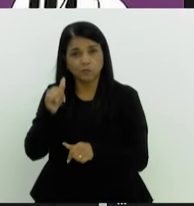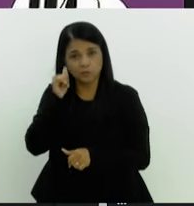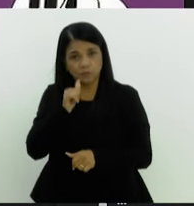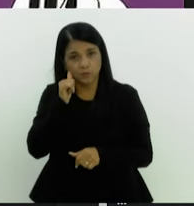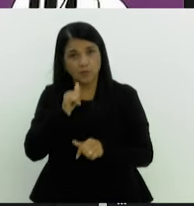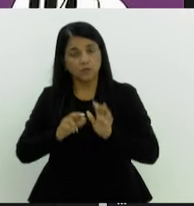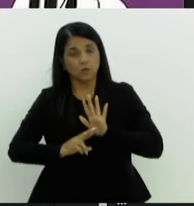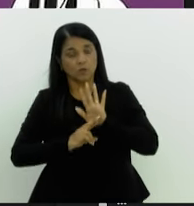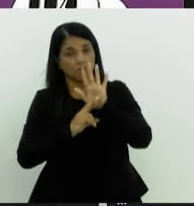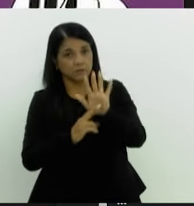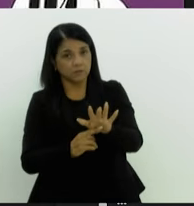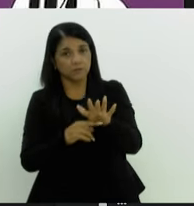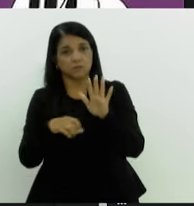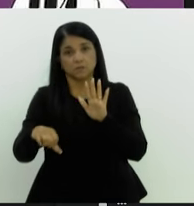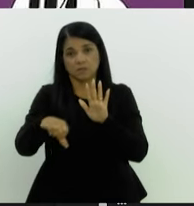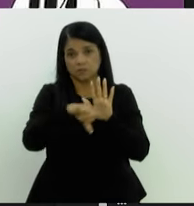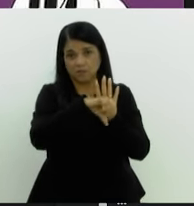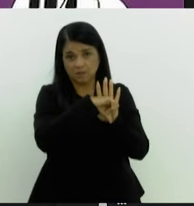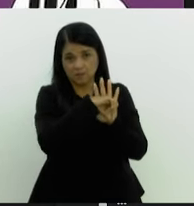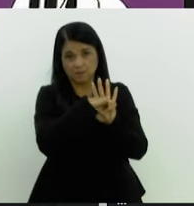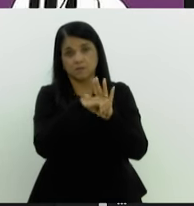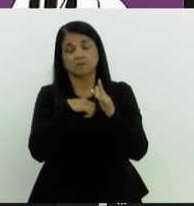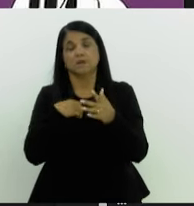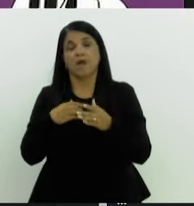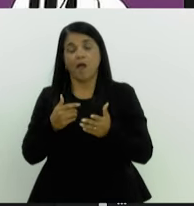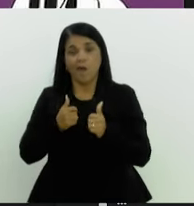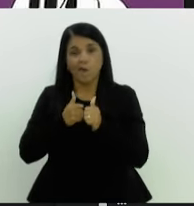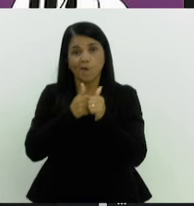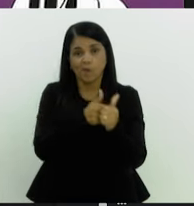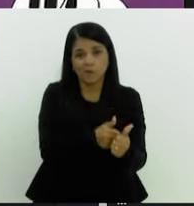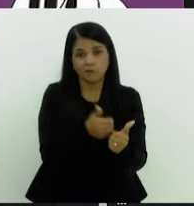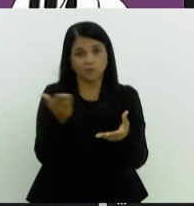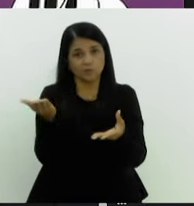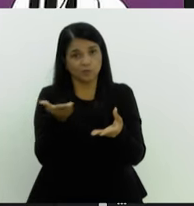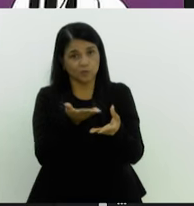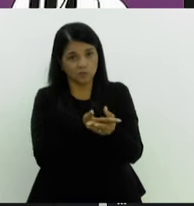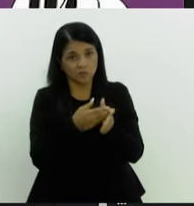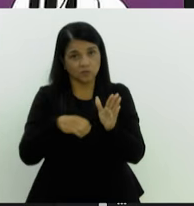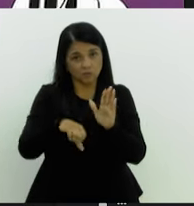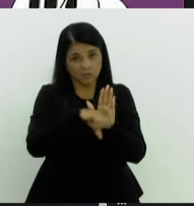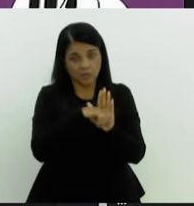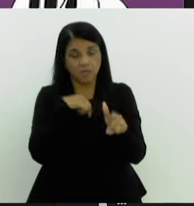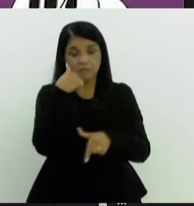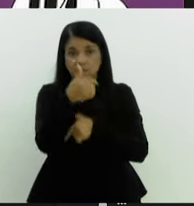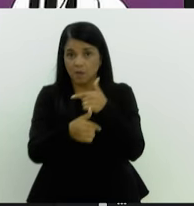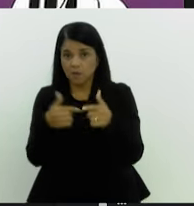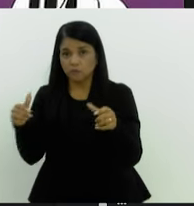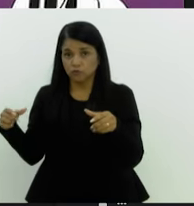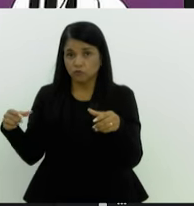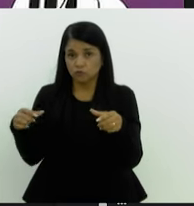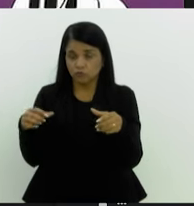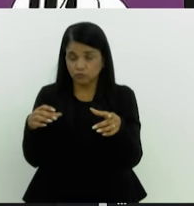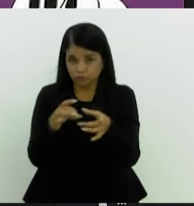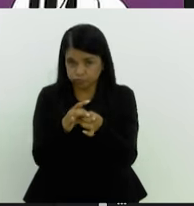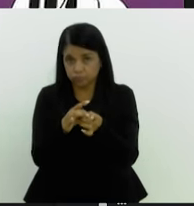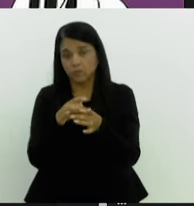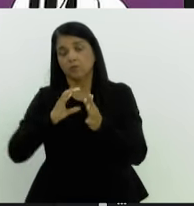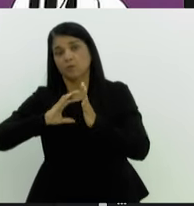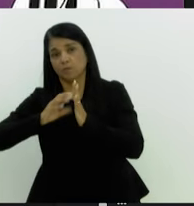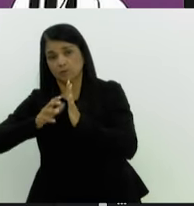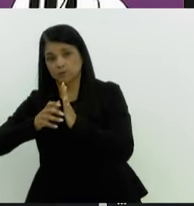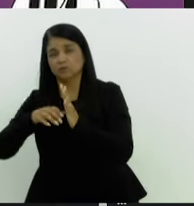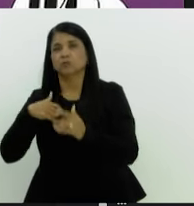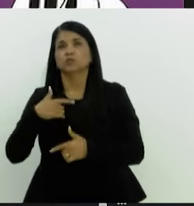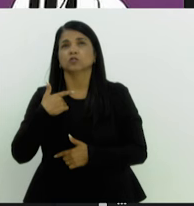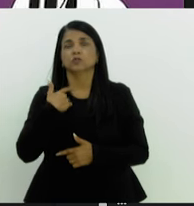com representações criminais acompanhando os processos criminais também trabalhamos junto aos partidos políticos e em dezembro